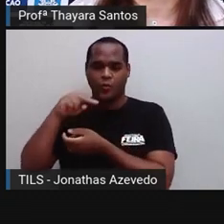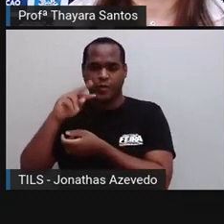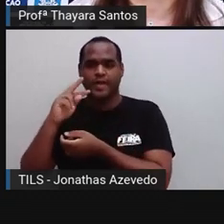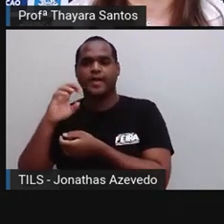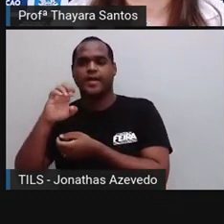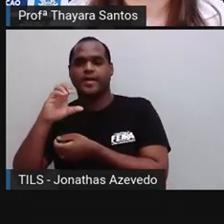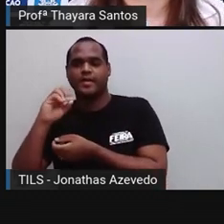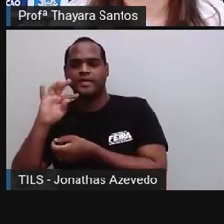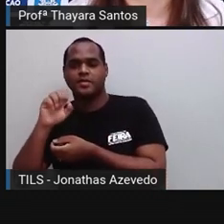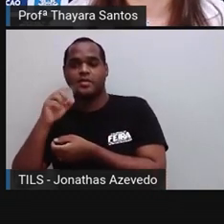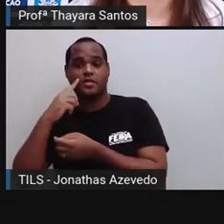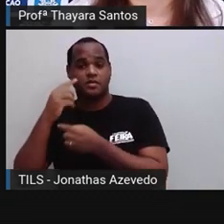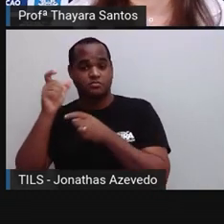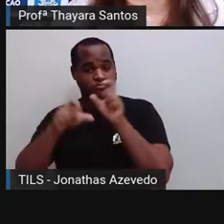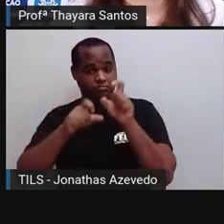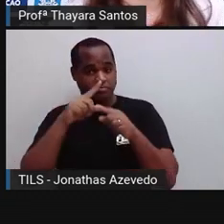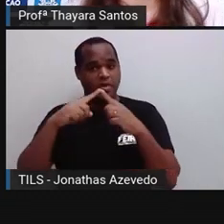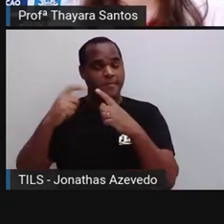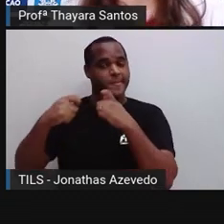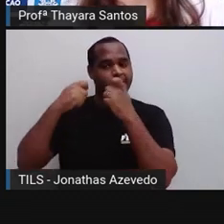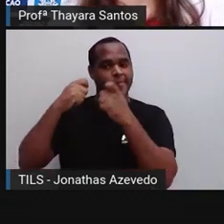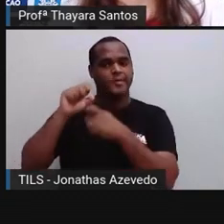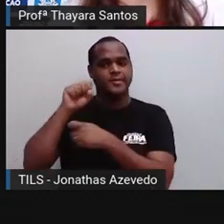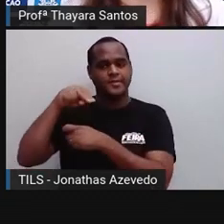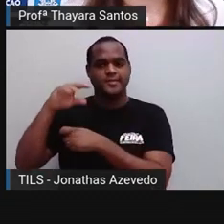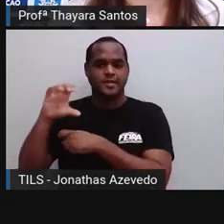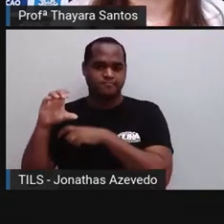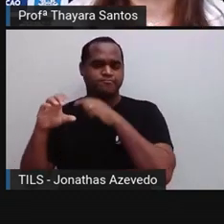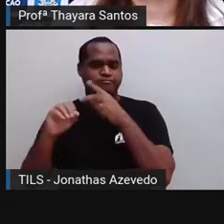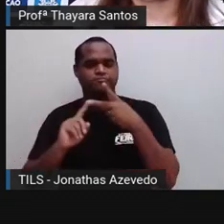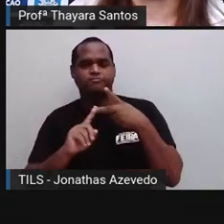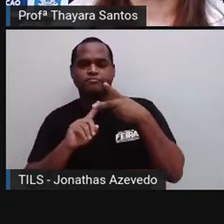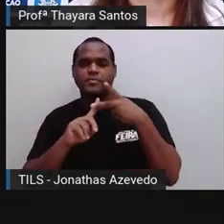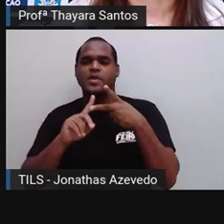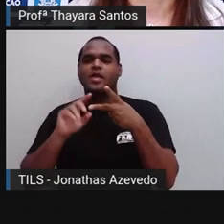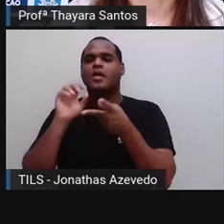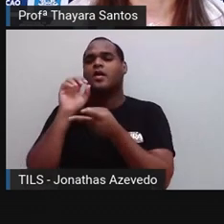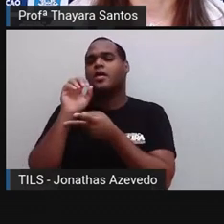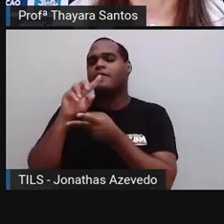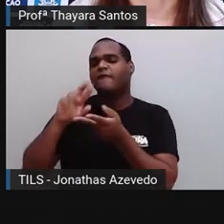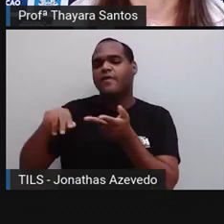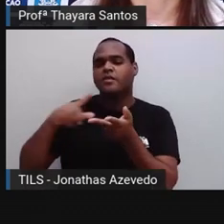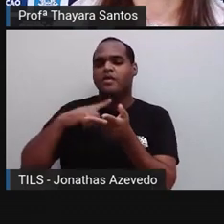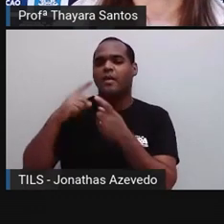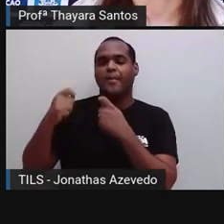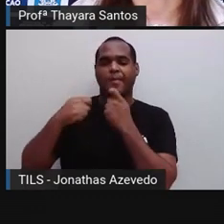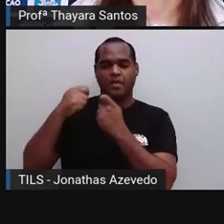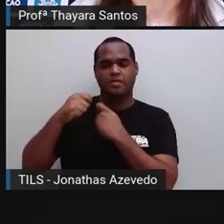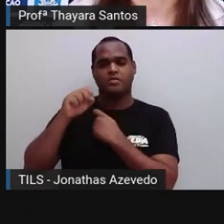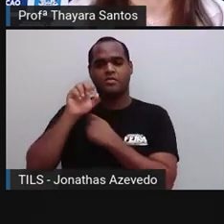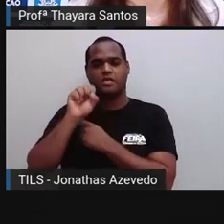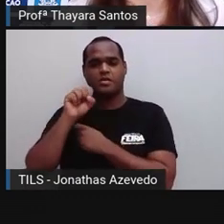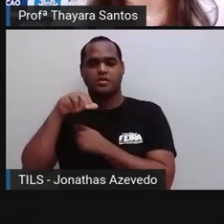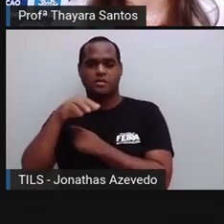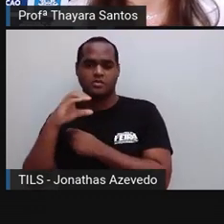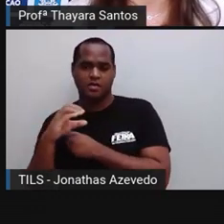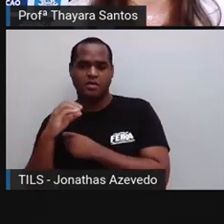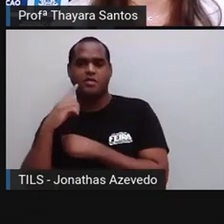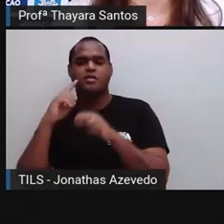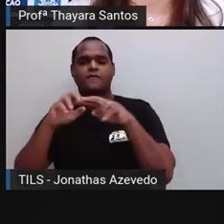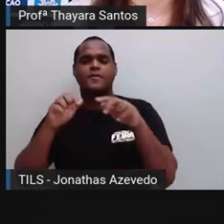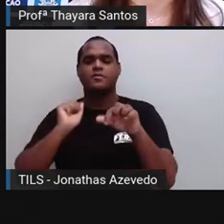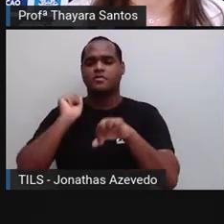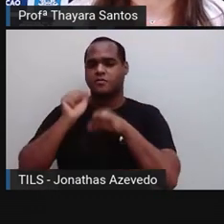são classificadas como perturbadoras do sistema nervoso central. Segunda, substâncias perturbadoras do sistema nervoso central